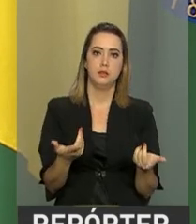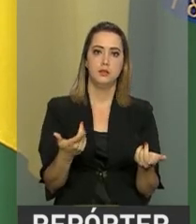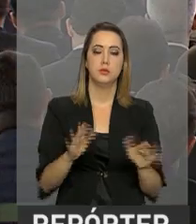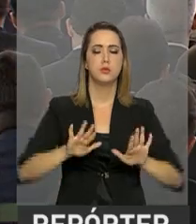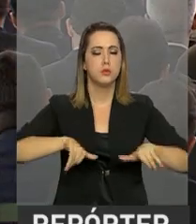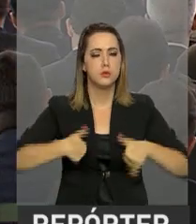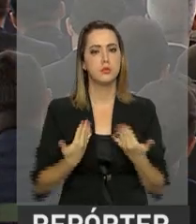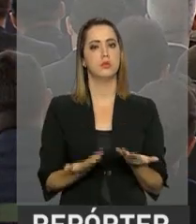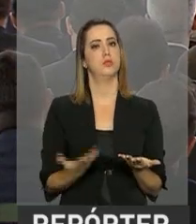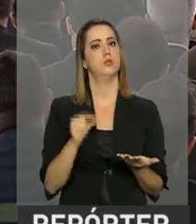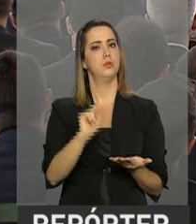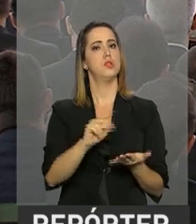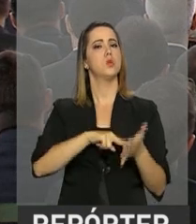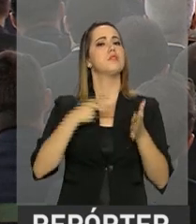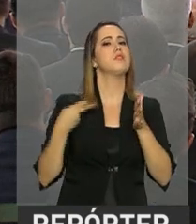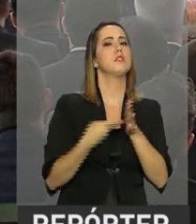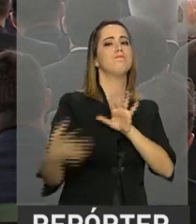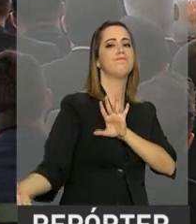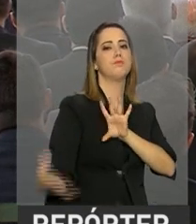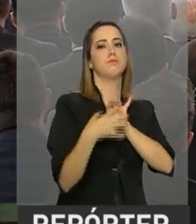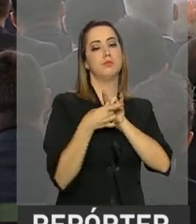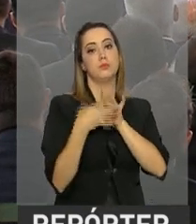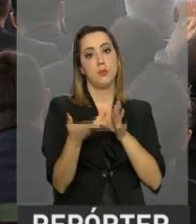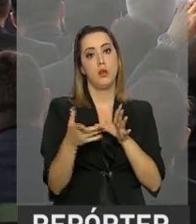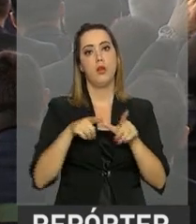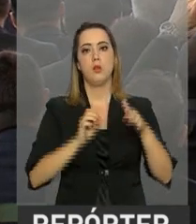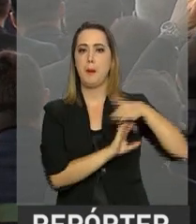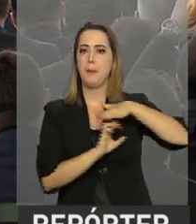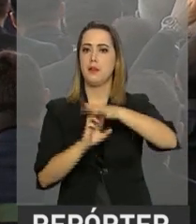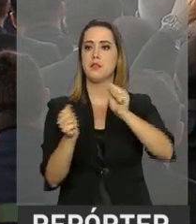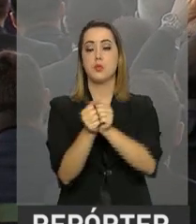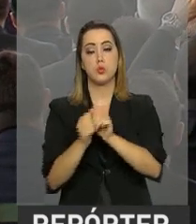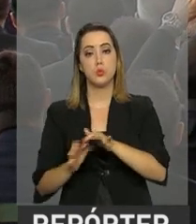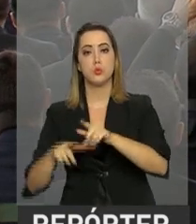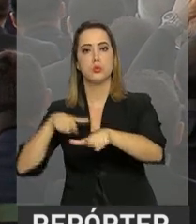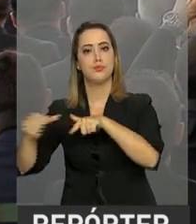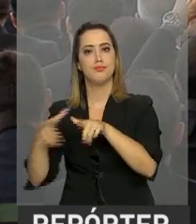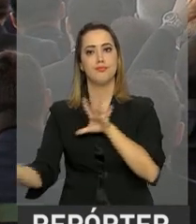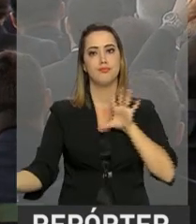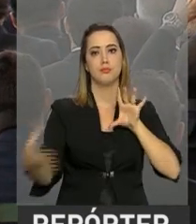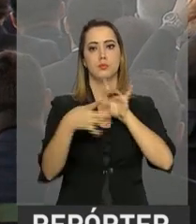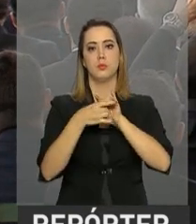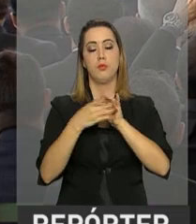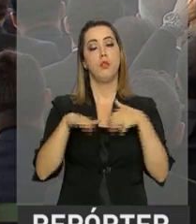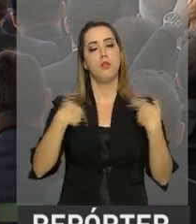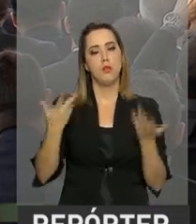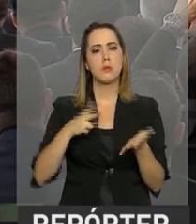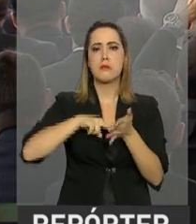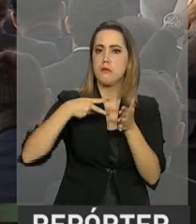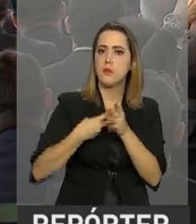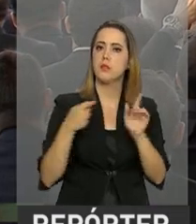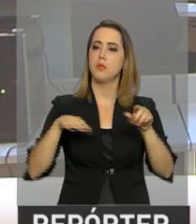então isto é significa a interação do empregador como empregado e portanto o desenvolvimento